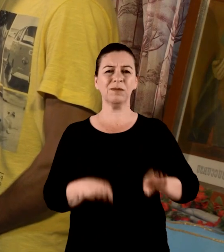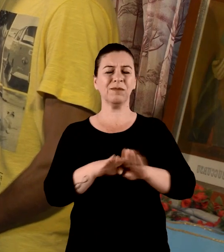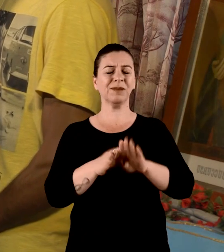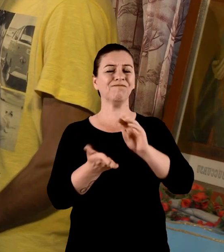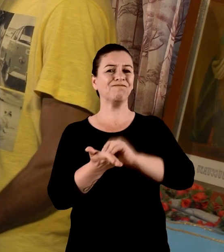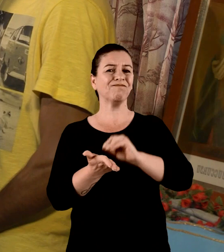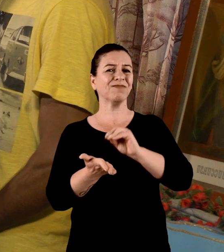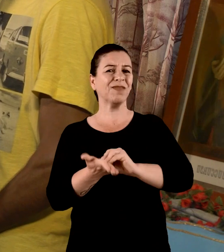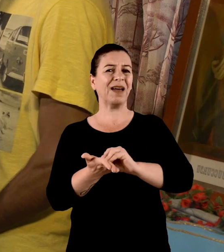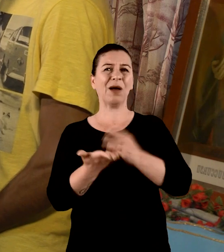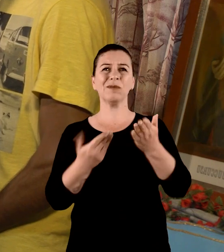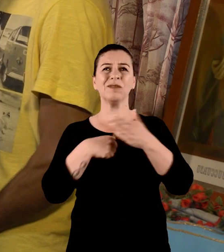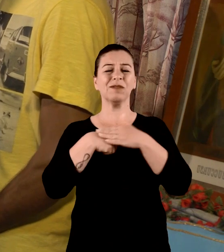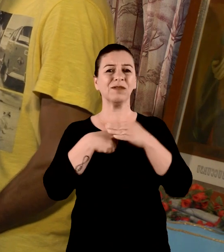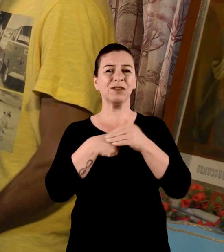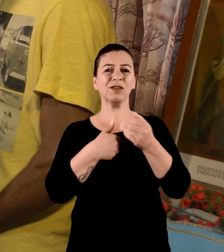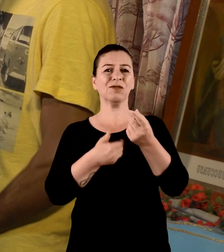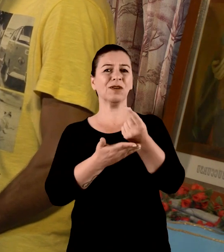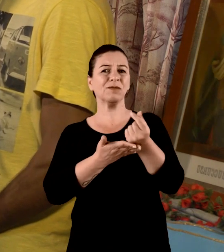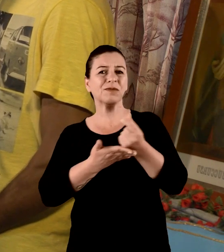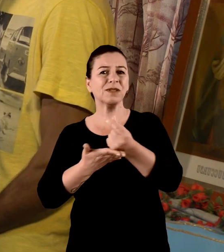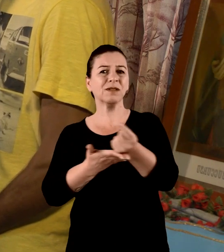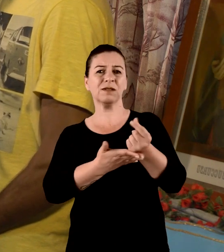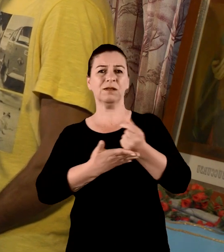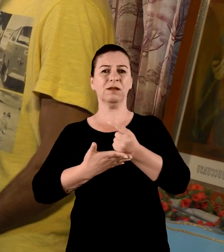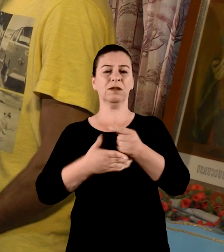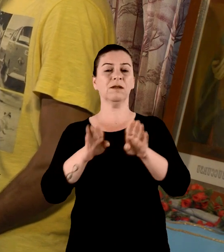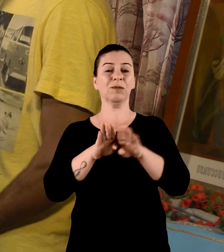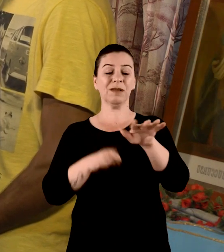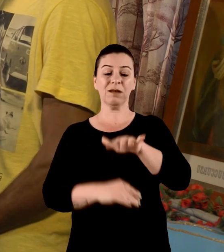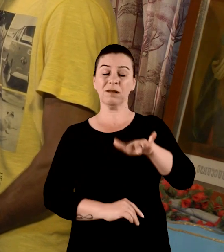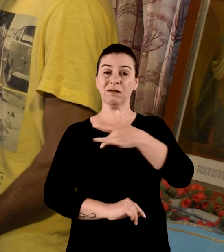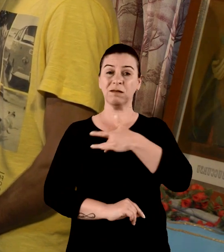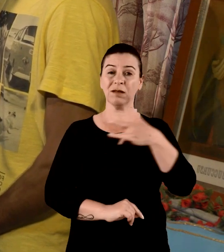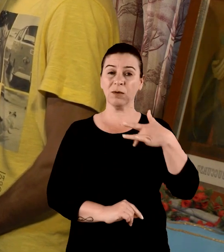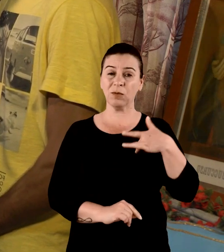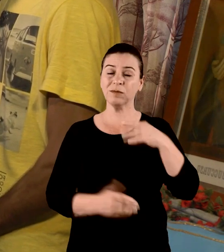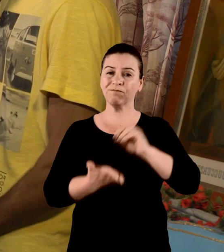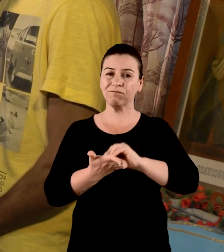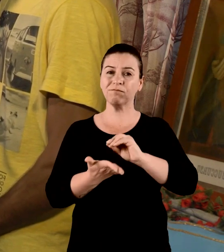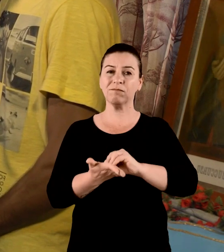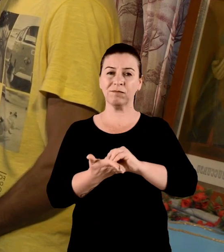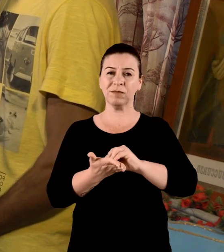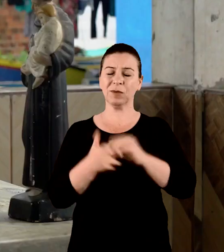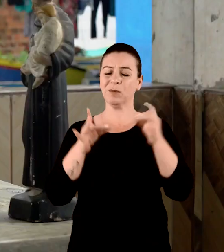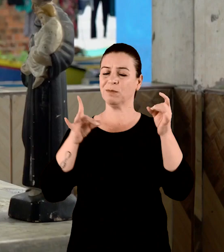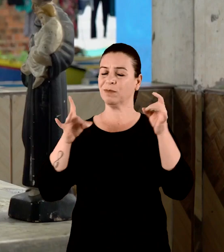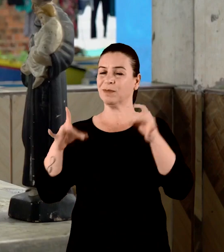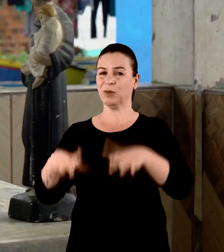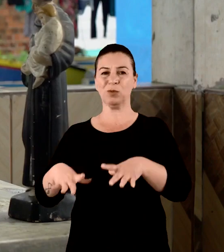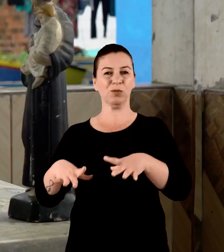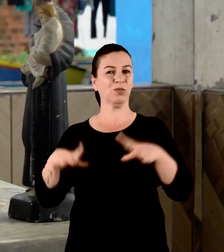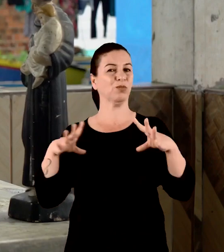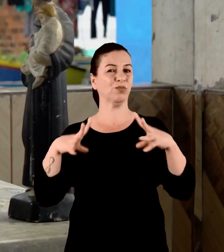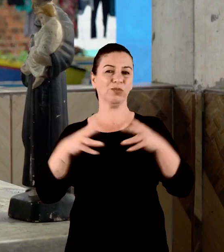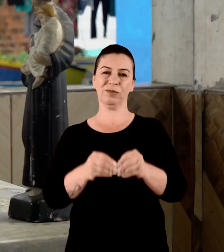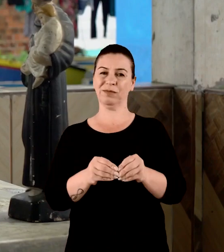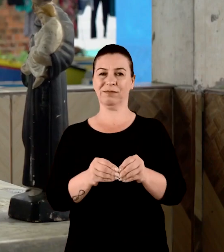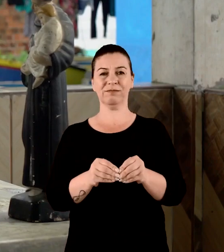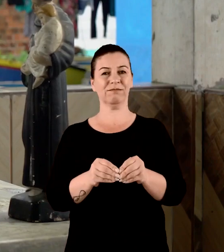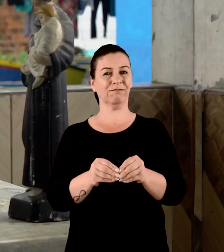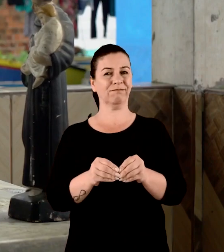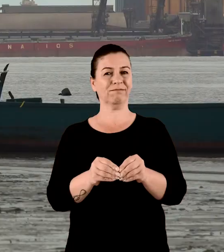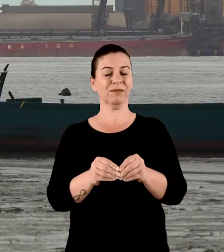governos. Carência afetiva, carência financeira, carência na área de saúde. Sim. Um abandono